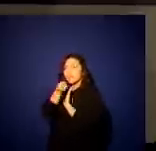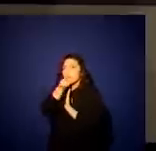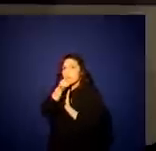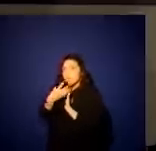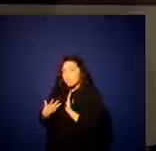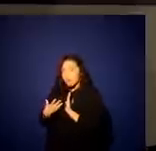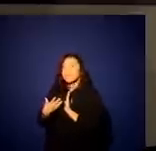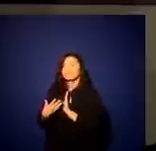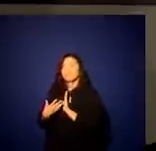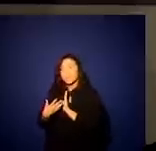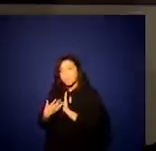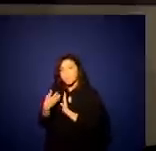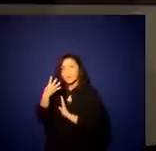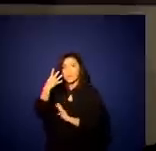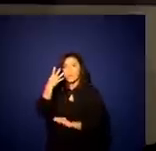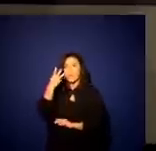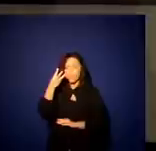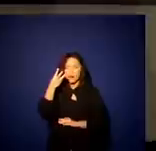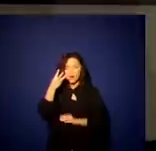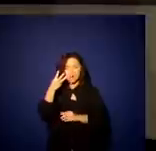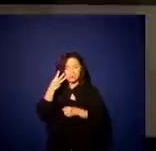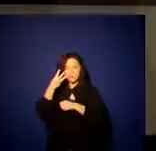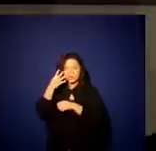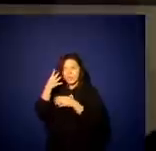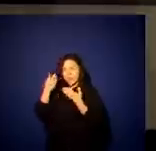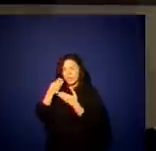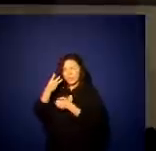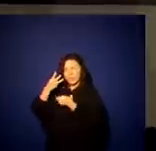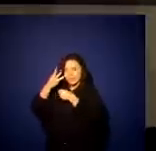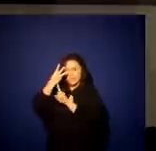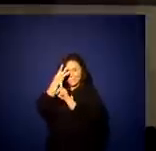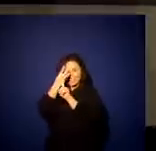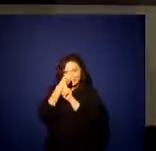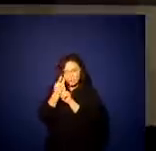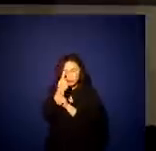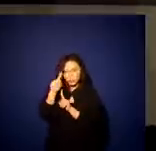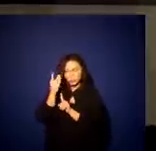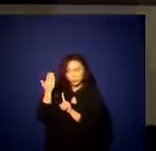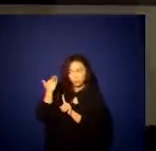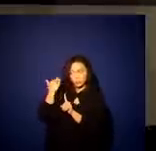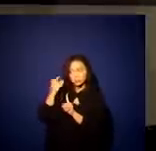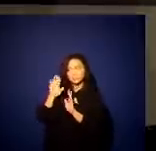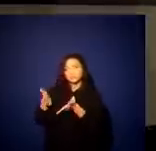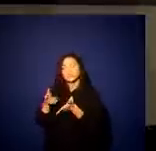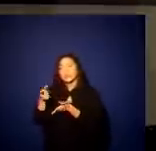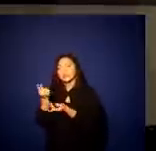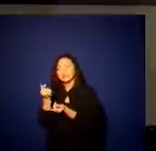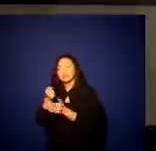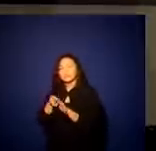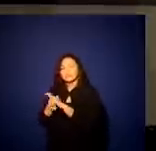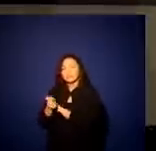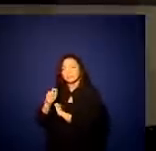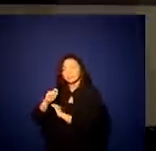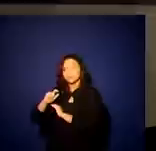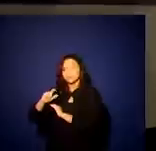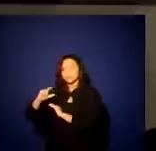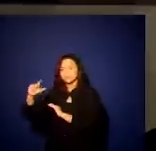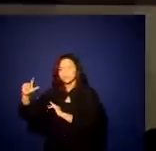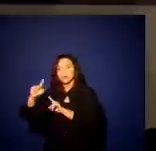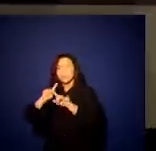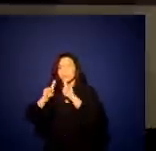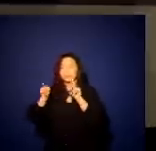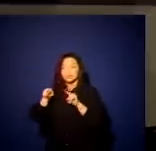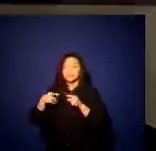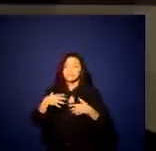Você viu que o papel refletiu isso subiu 8% no dia e a gente gosta da simetria no banco Itaú porque o